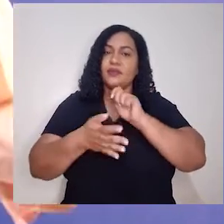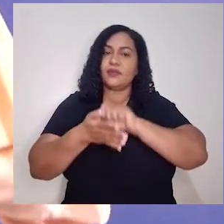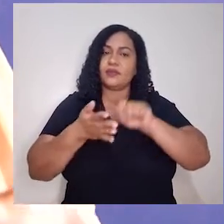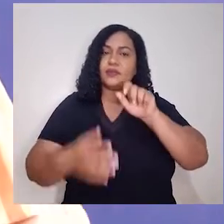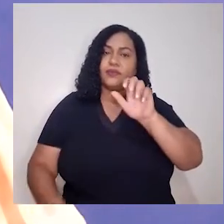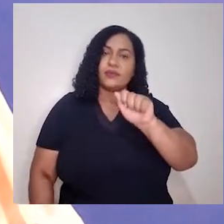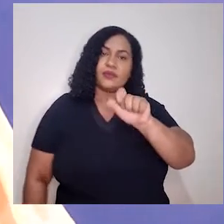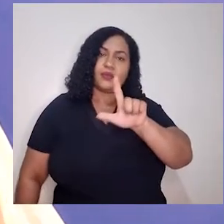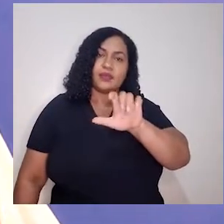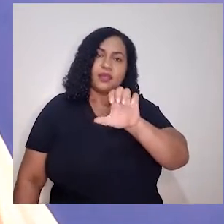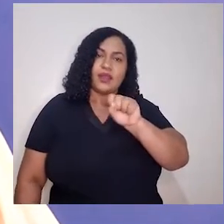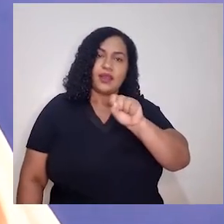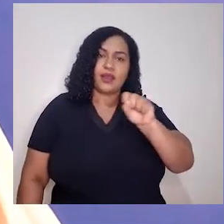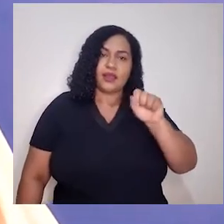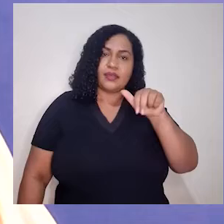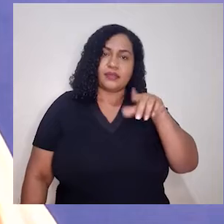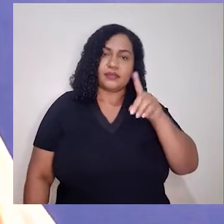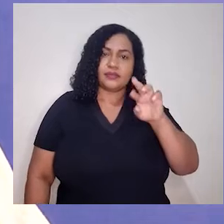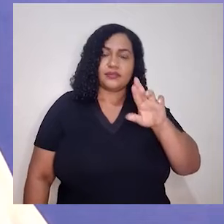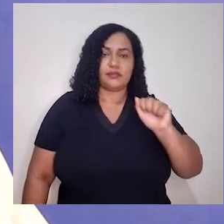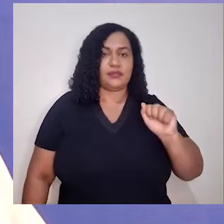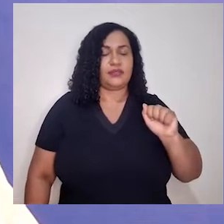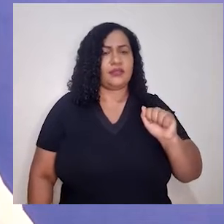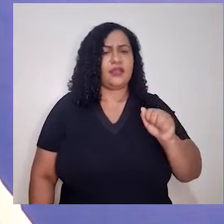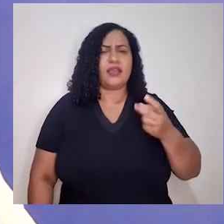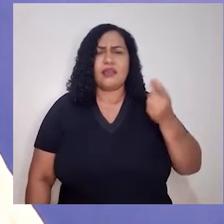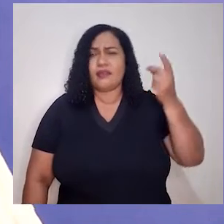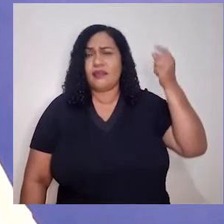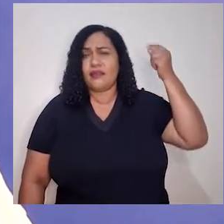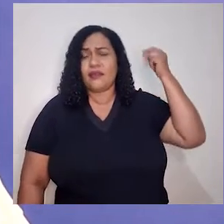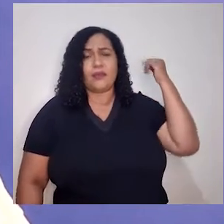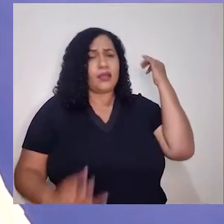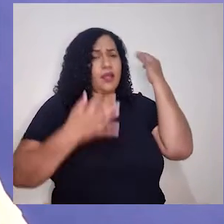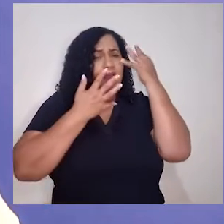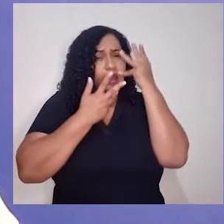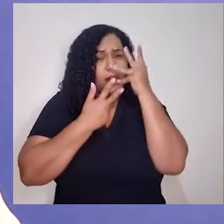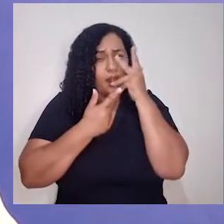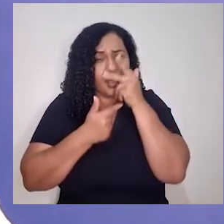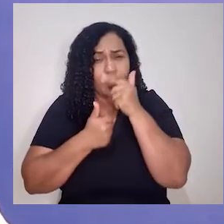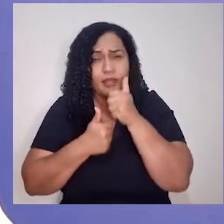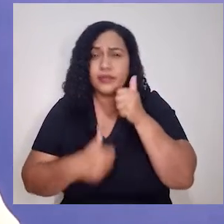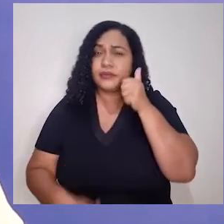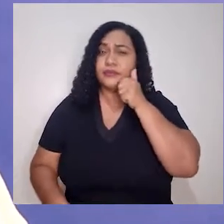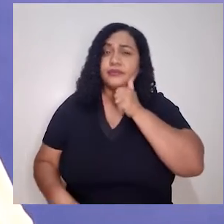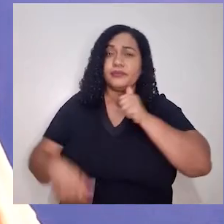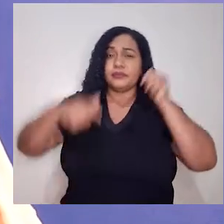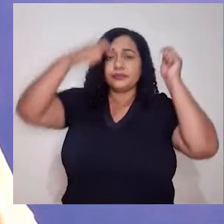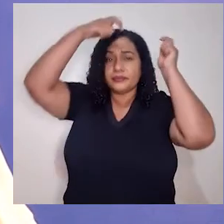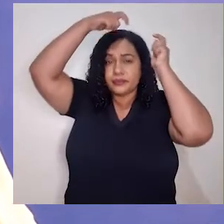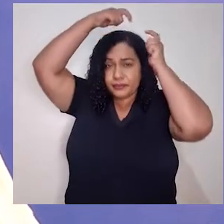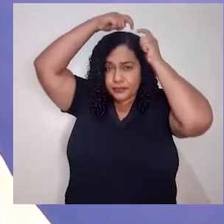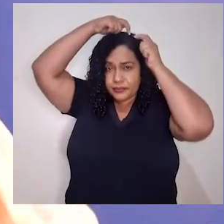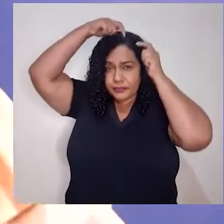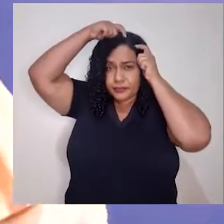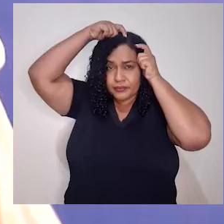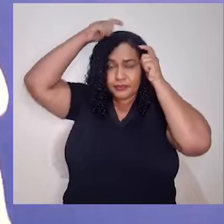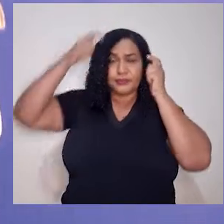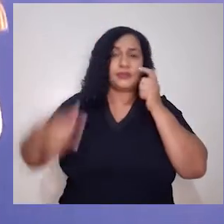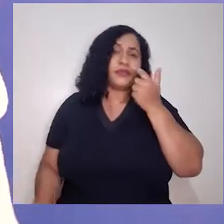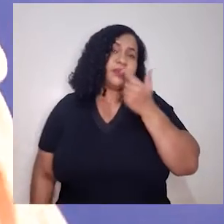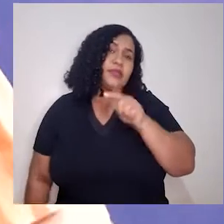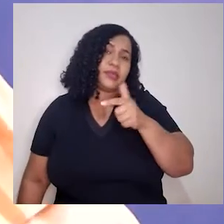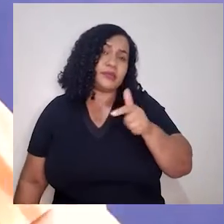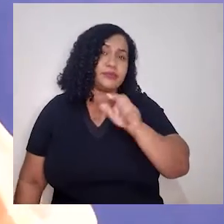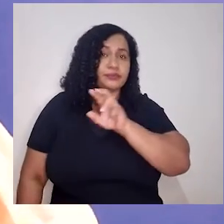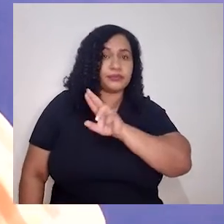Paula. Era uma vez uma linda princesa. O nome dela,